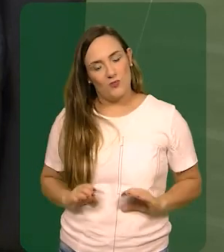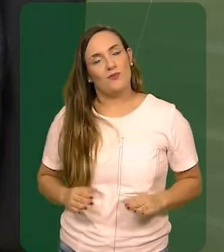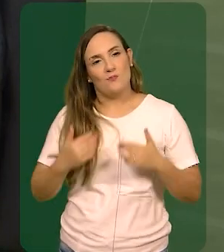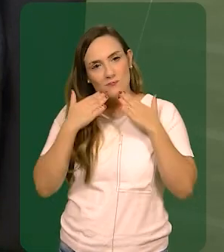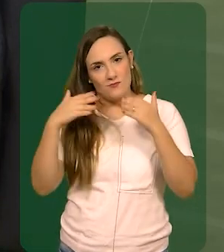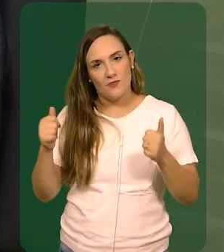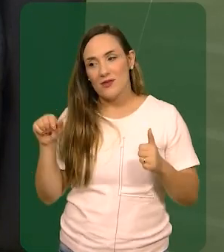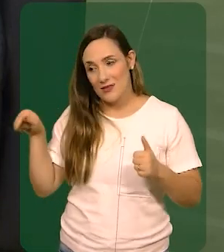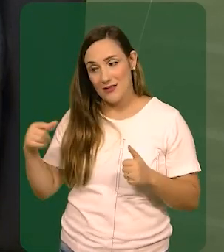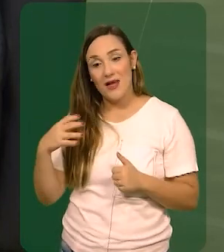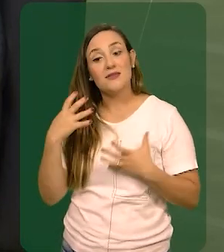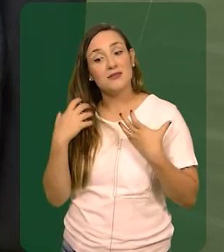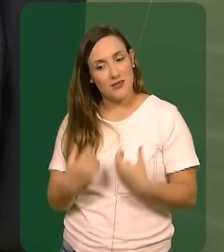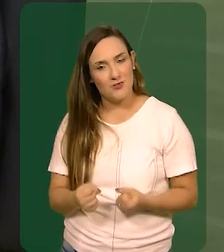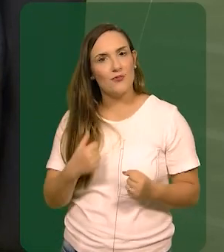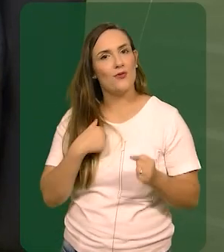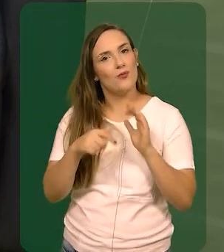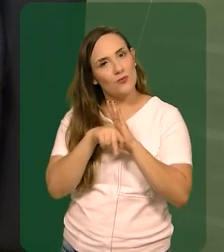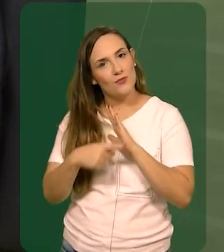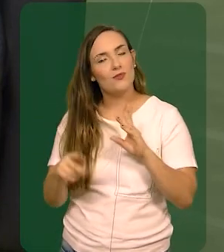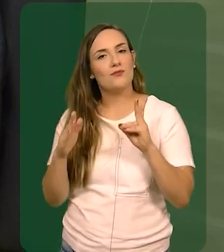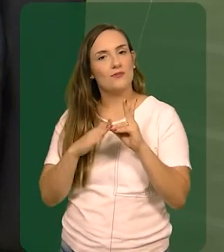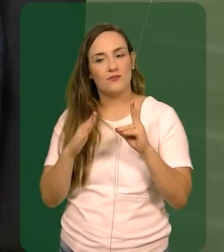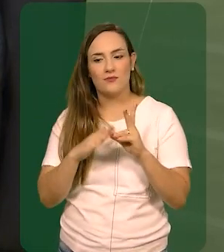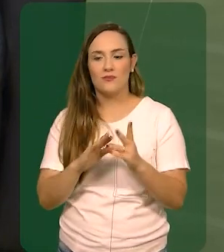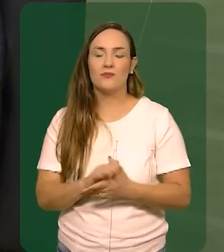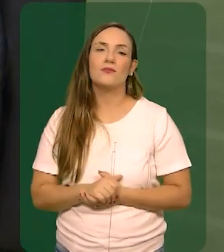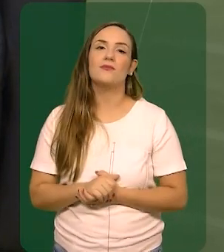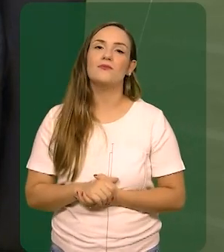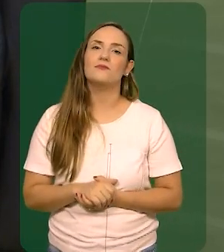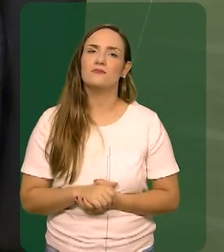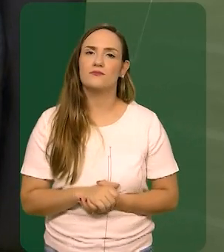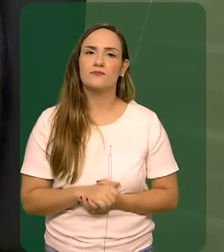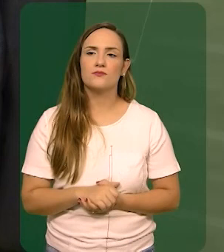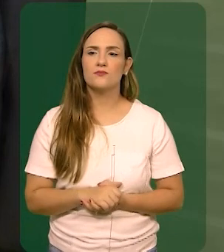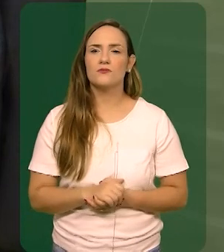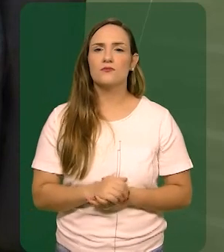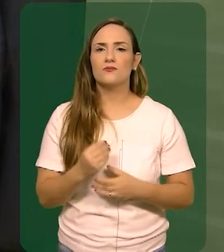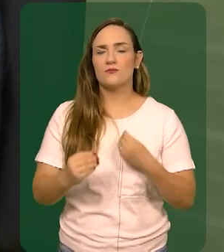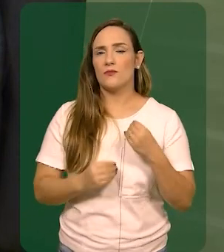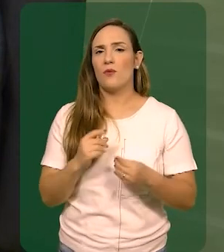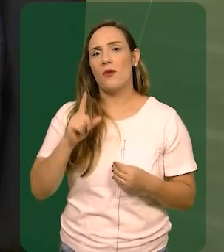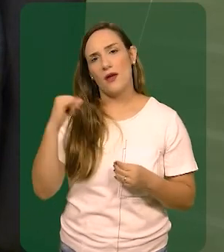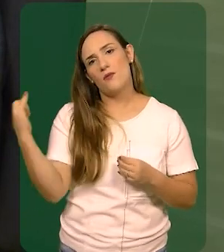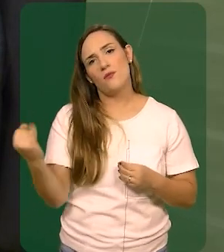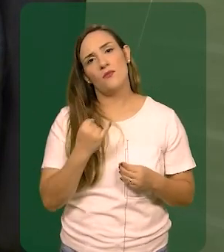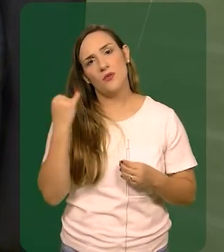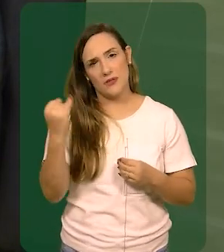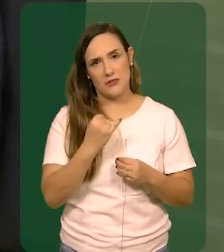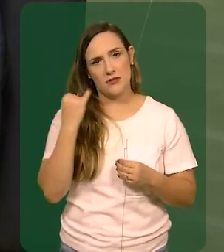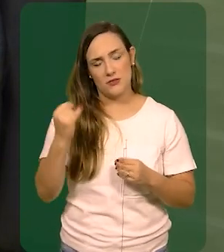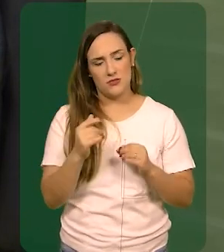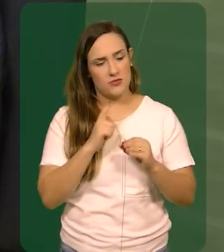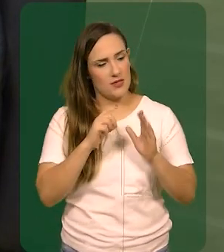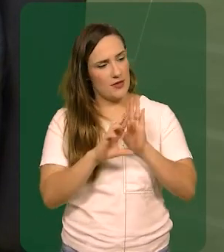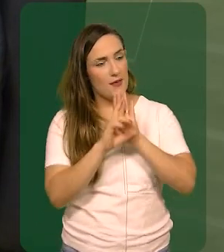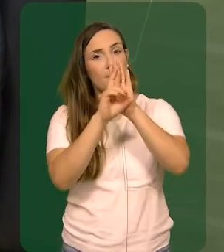isso. Né? Ajudou ele se pertencer àquela identidade. Isso que eu ia te questionar. A importância